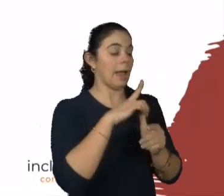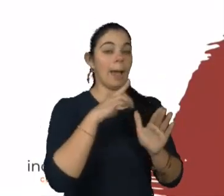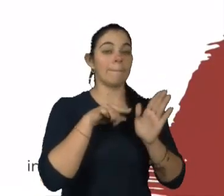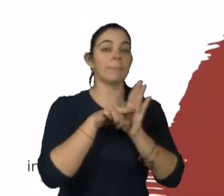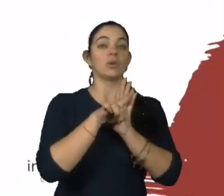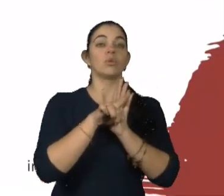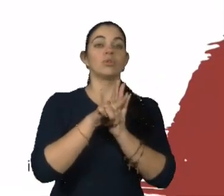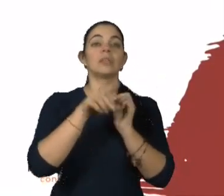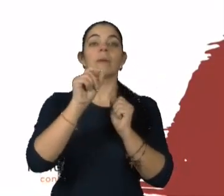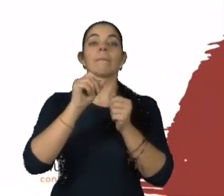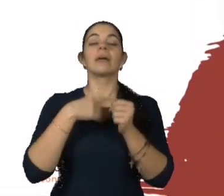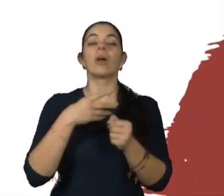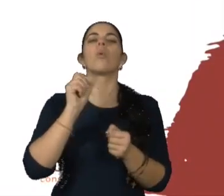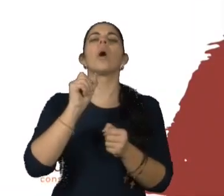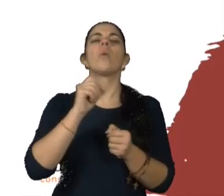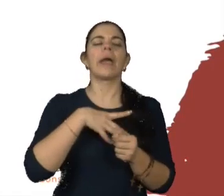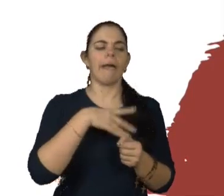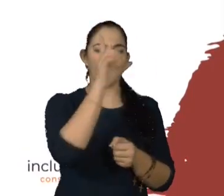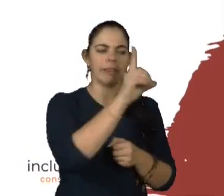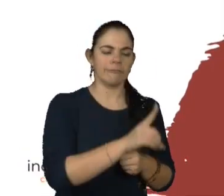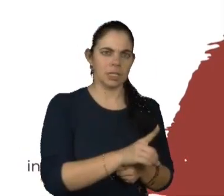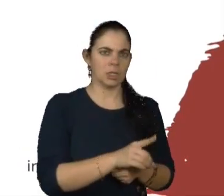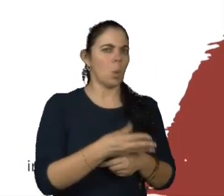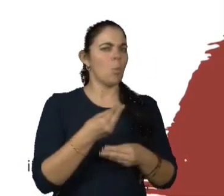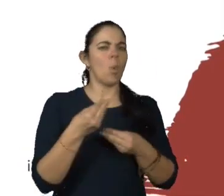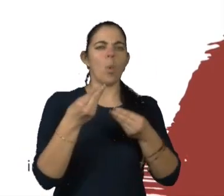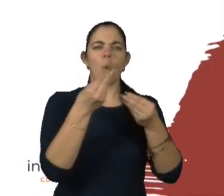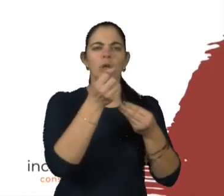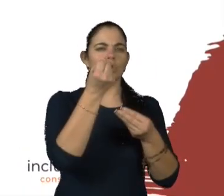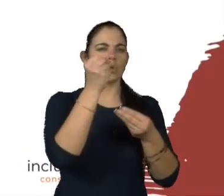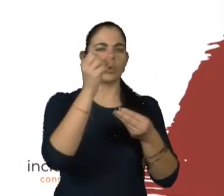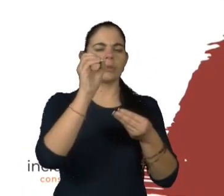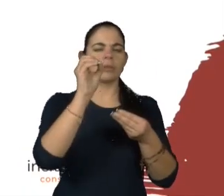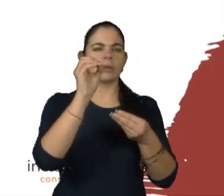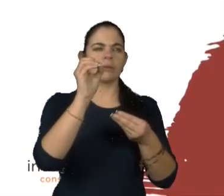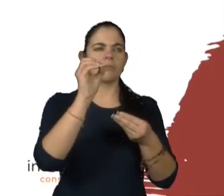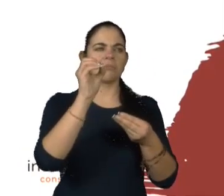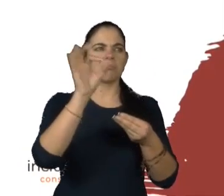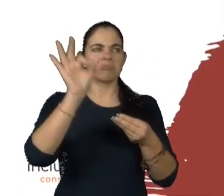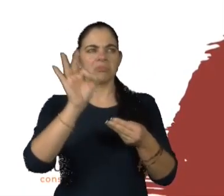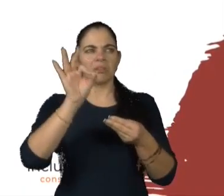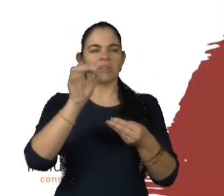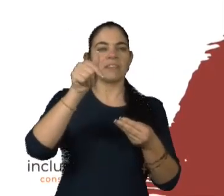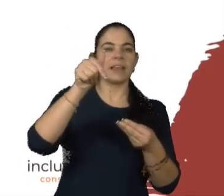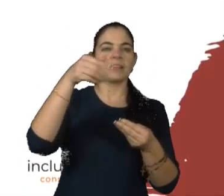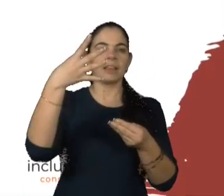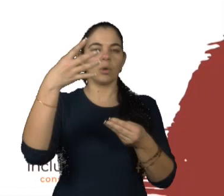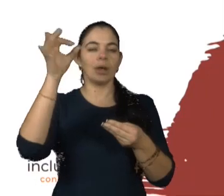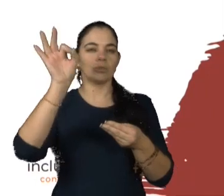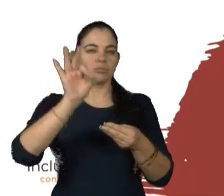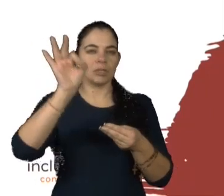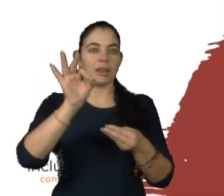era o diagnóstico do filho... E a grande maioria, que foi 80%, 74%, foi de síndrome de